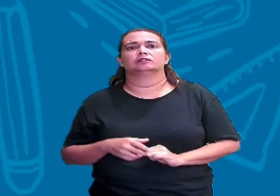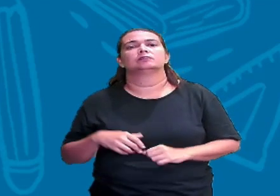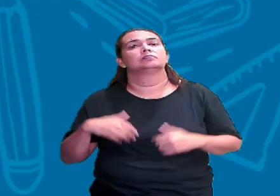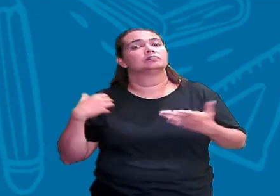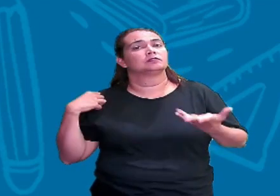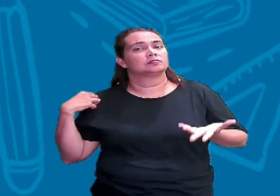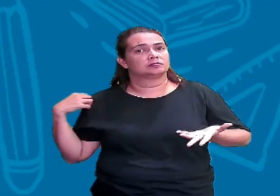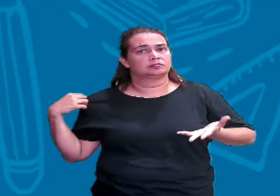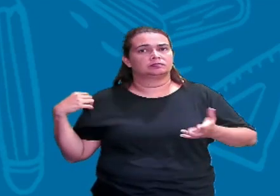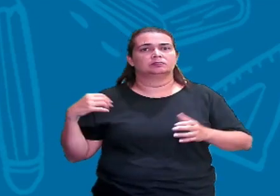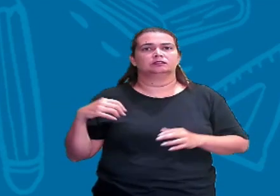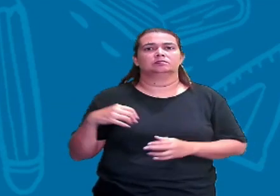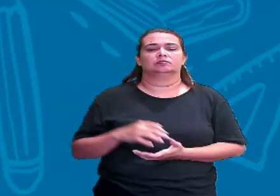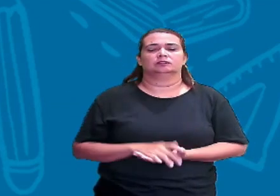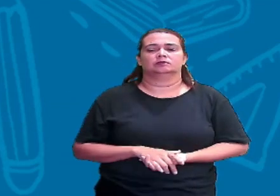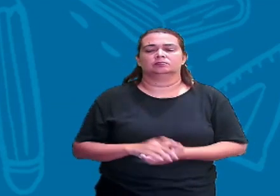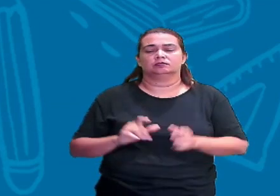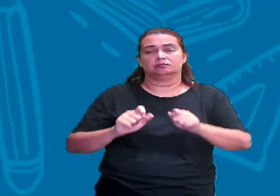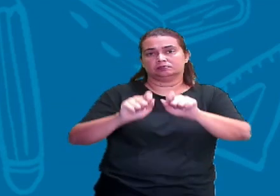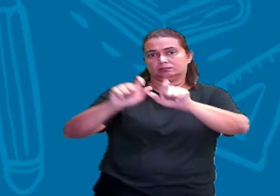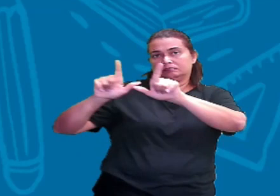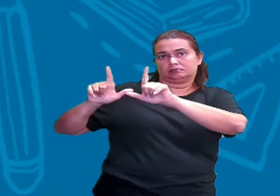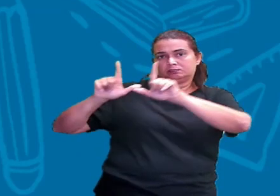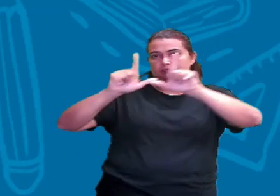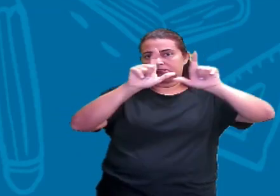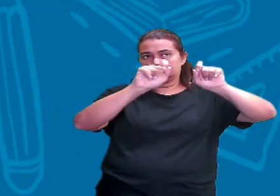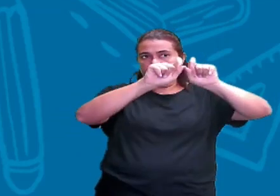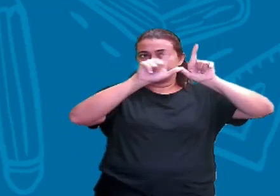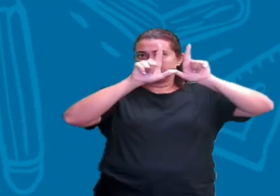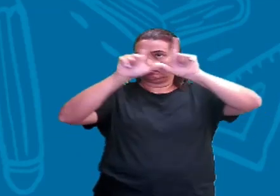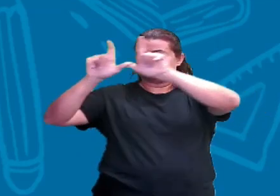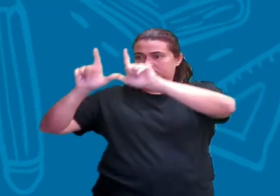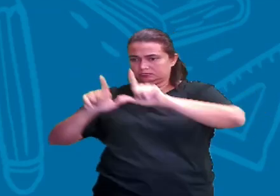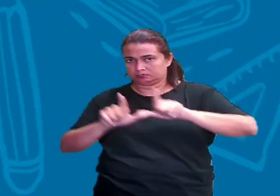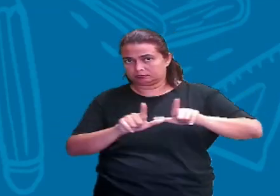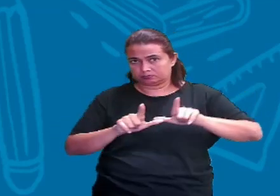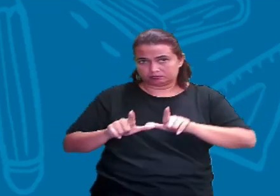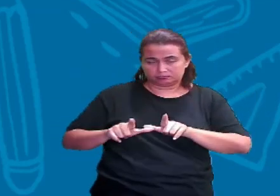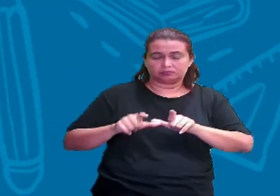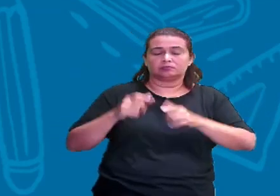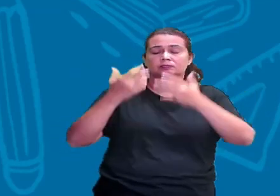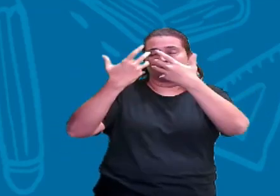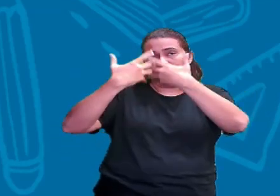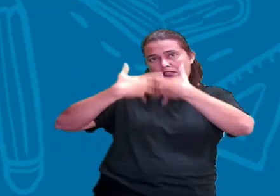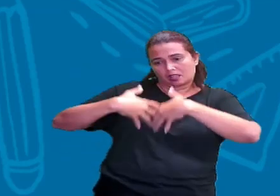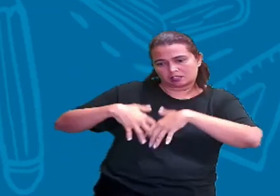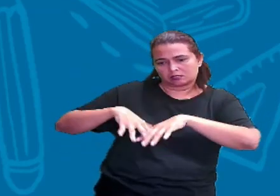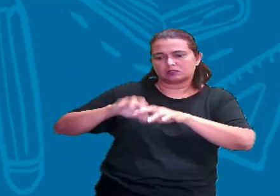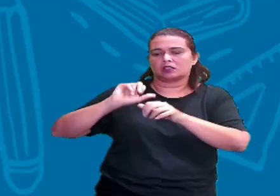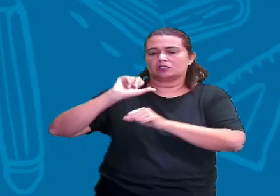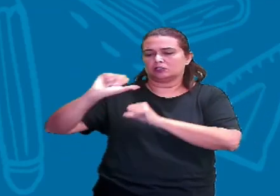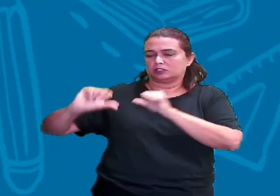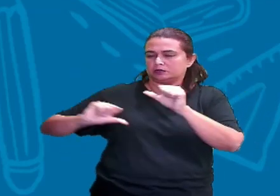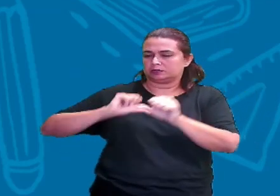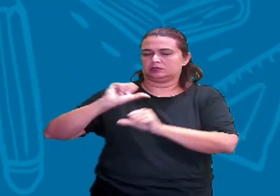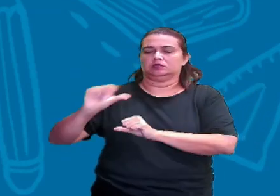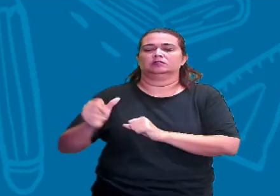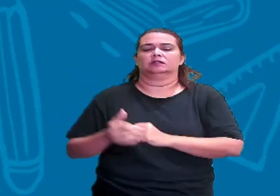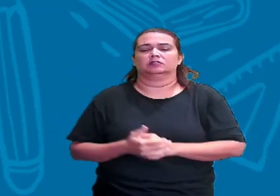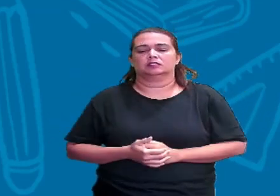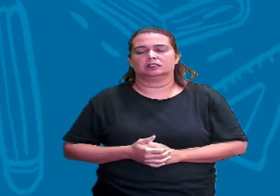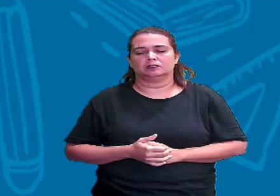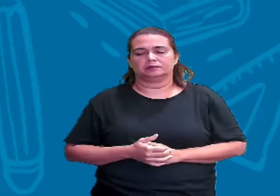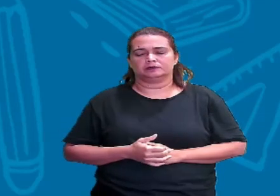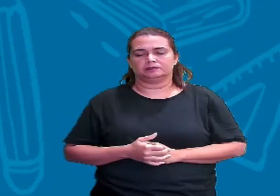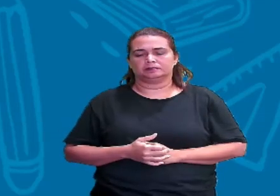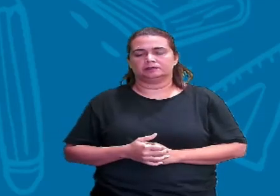Aí paisagens, aí eu botei alguns exemplos, né? Aí são as paisagens naturais e modificadas, né? Que a gente tem. Aqui